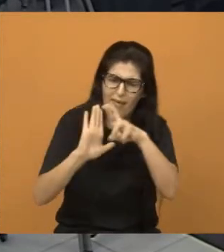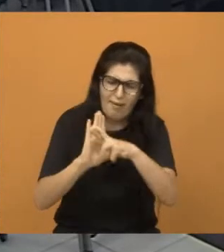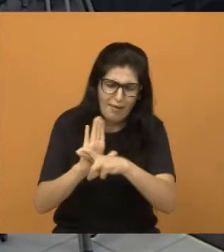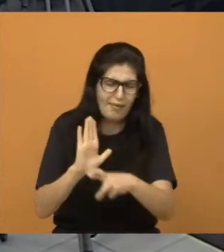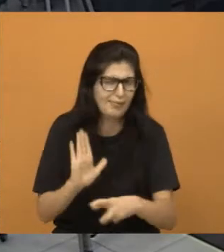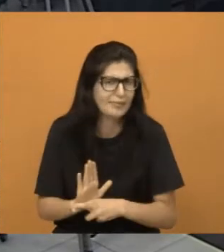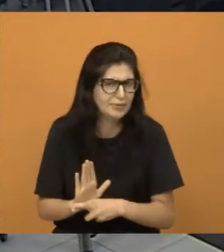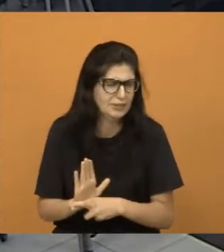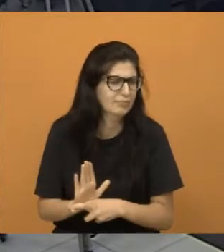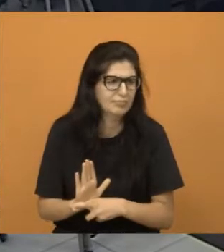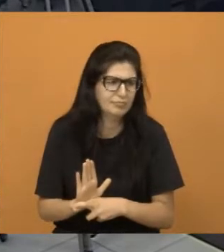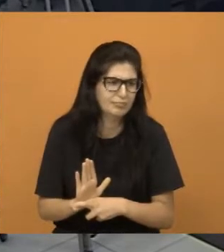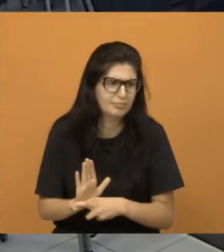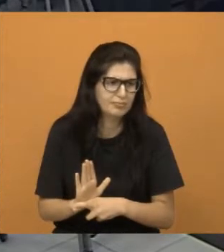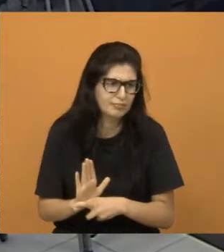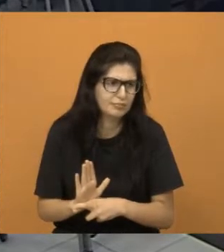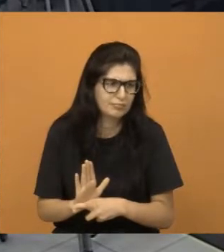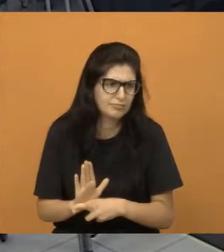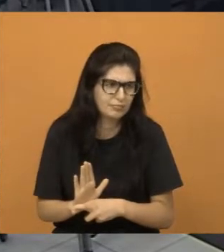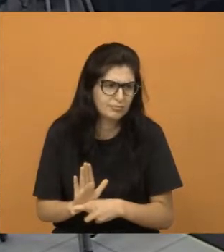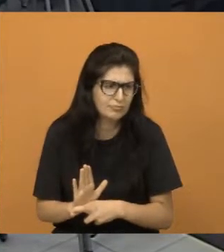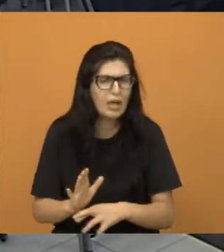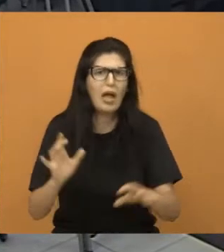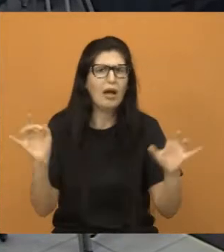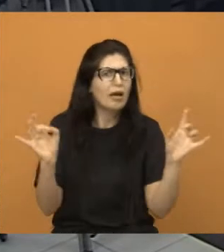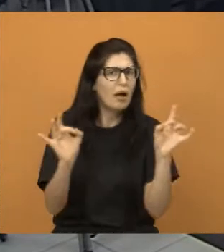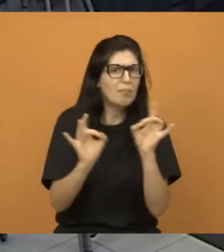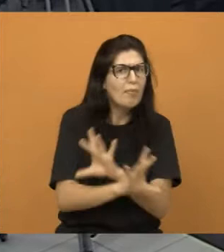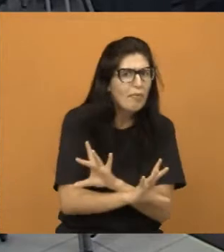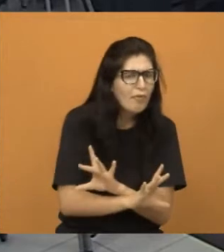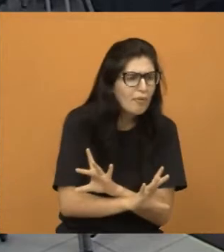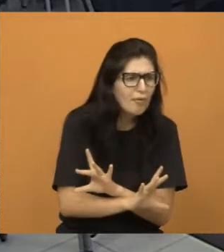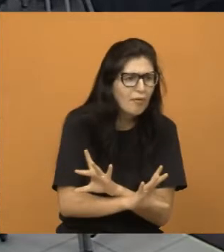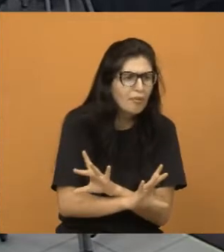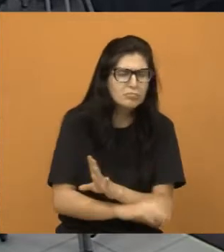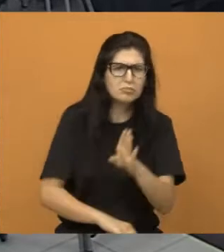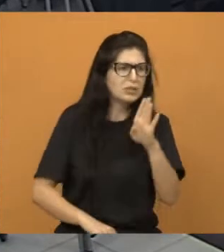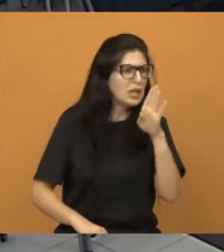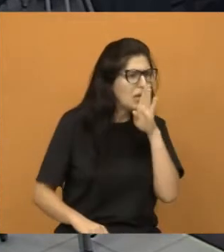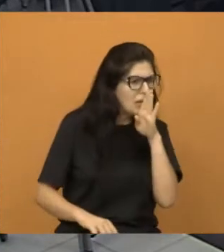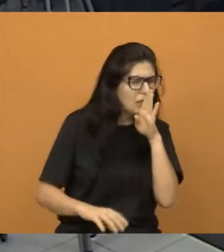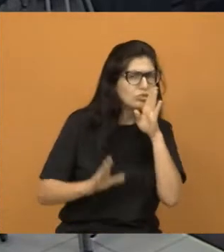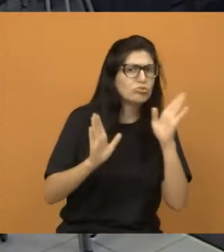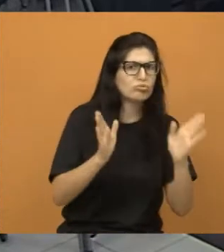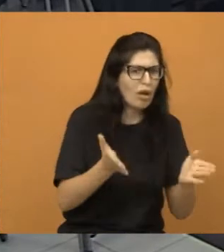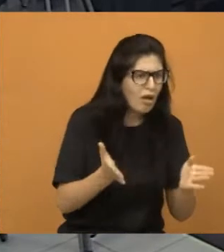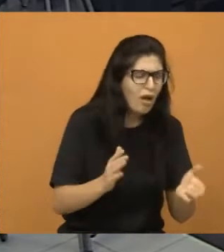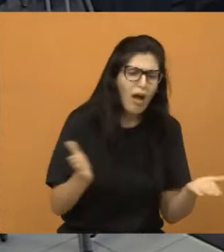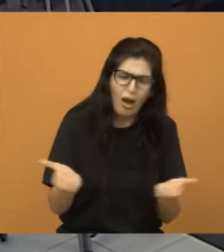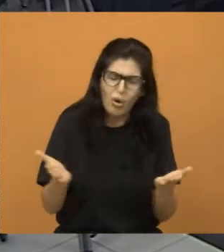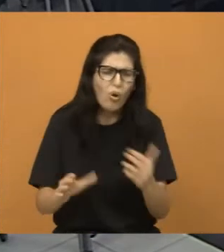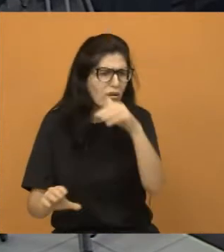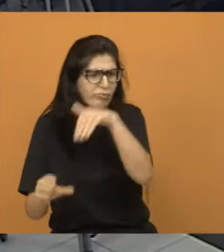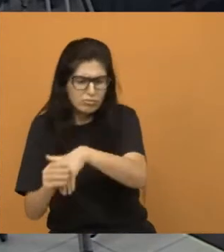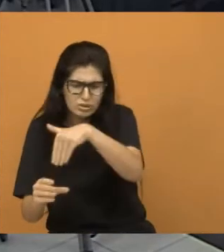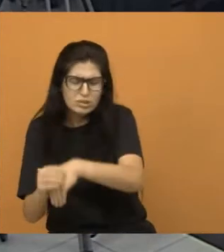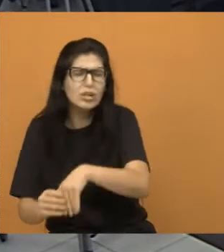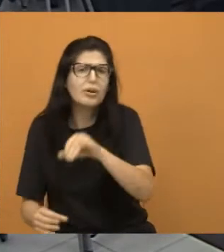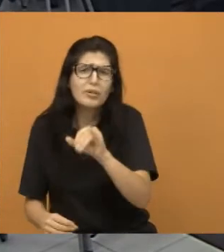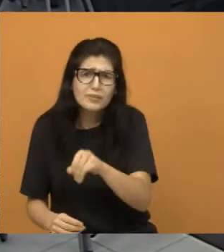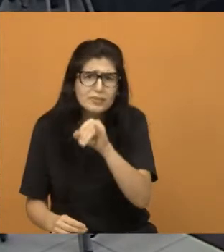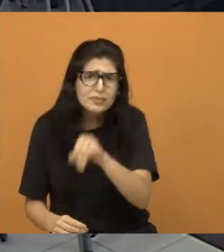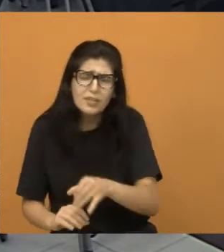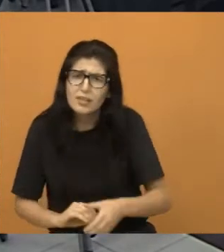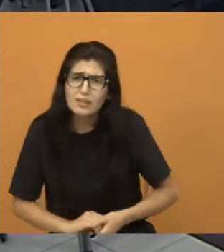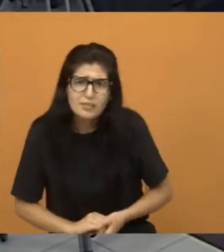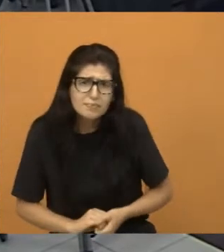claro, Luiz Flávio. Acabou o momento de discussão. Não, Então, mas ele não acabou, tivesse presidente, manifestado não na acabou. fala A hora dele que e o você vereador tivesse Abner começou a sustentado